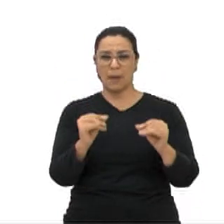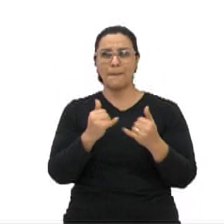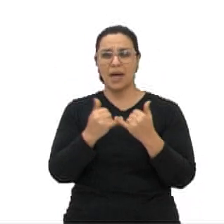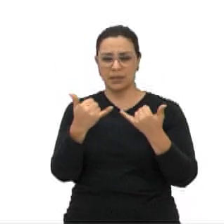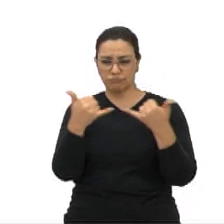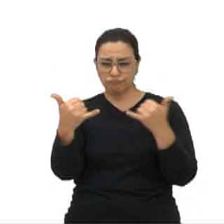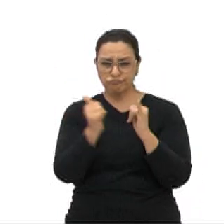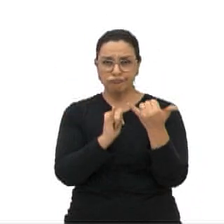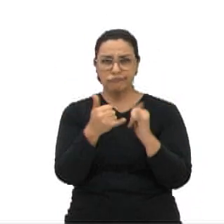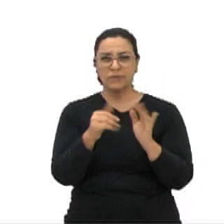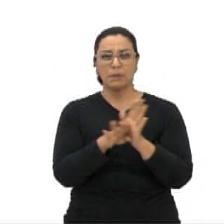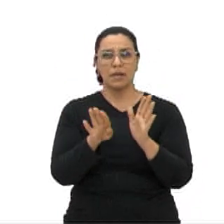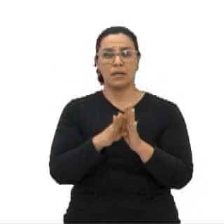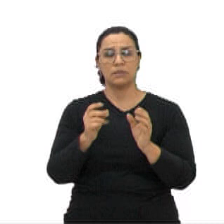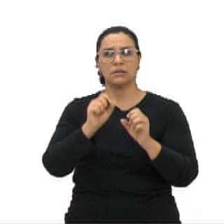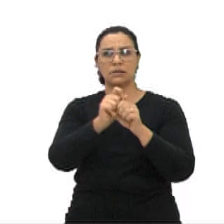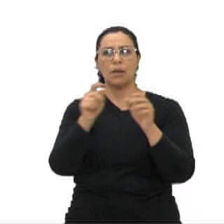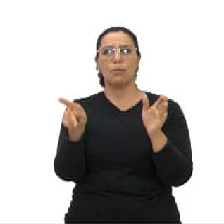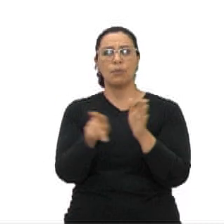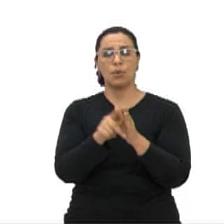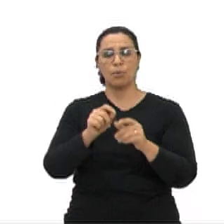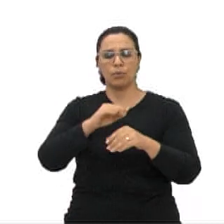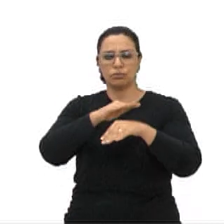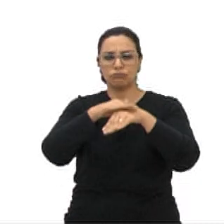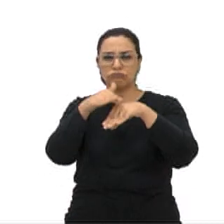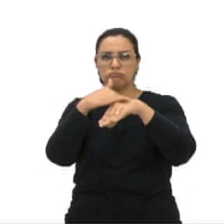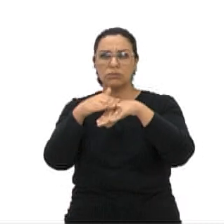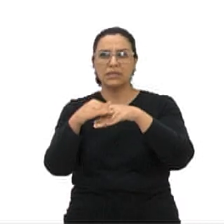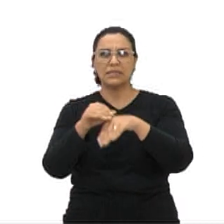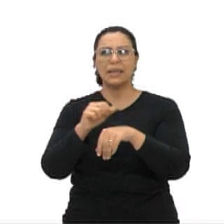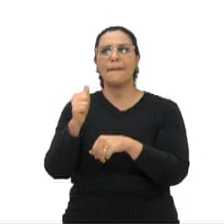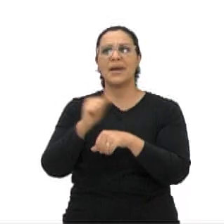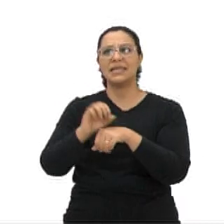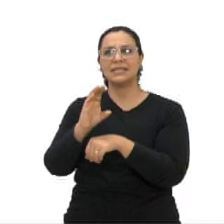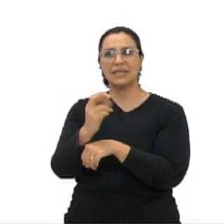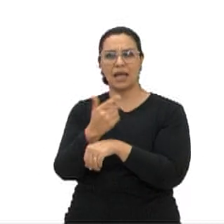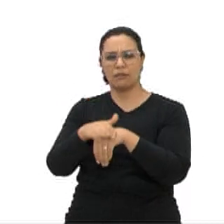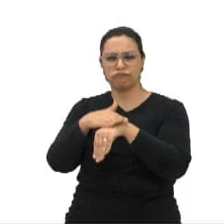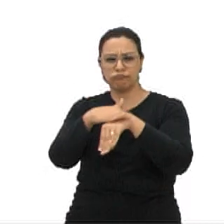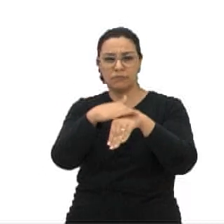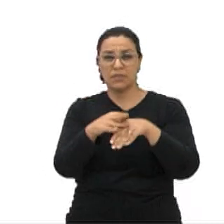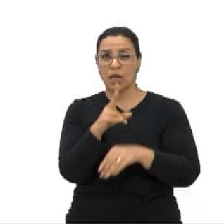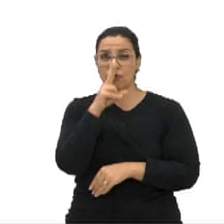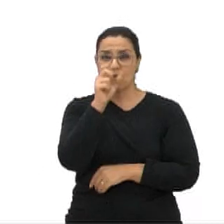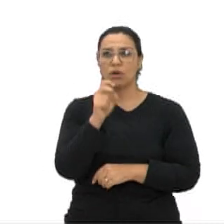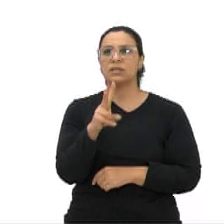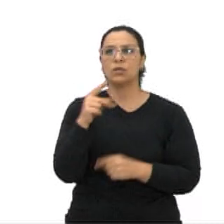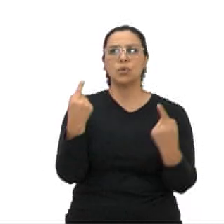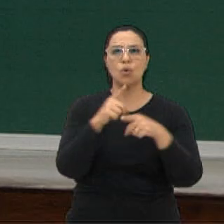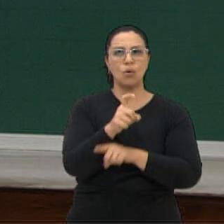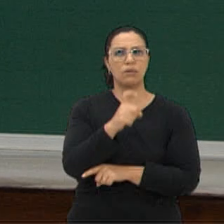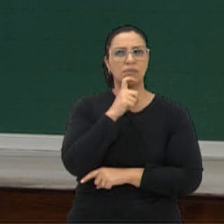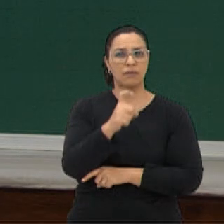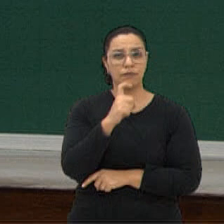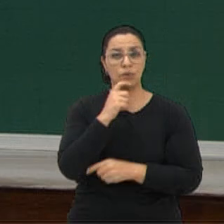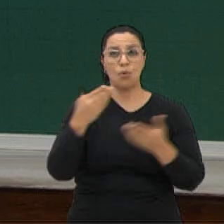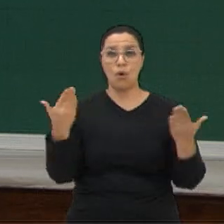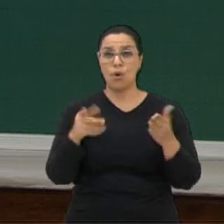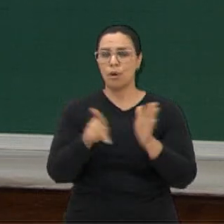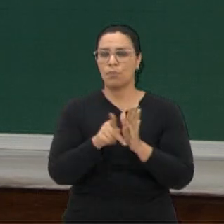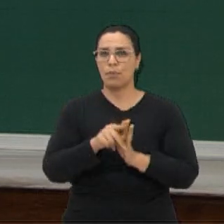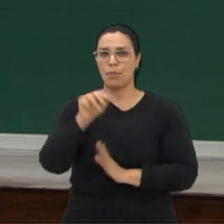agulha que são recobertas por uma cera que as torna mais resistentes ao frio. Então essa